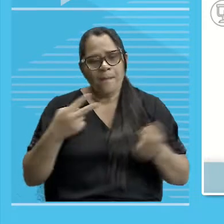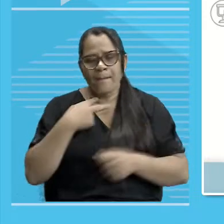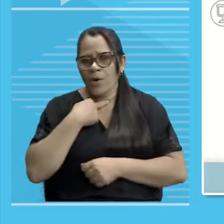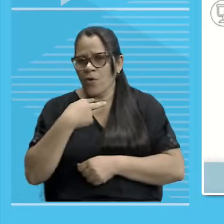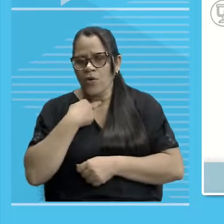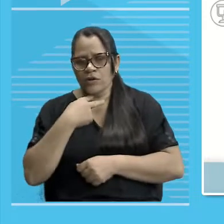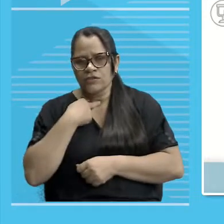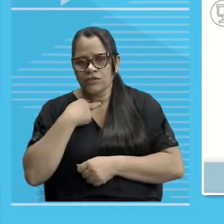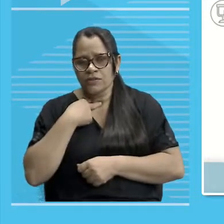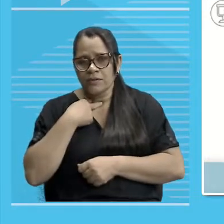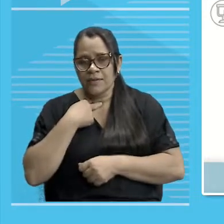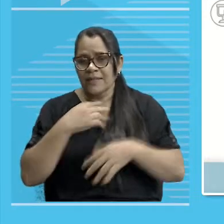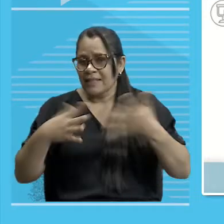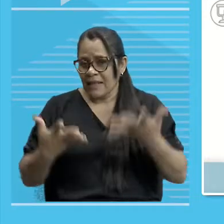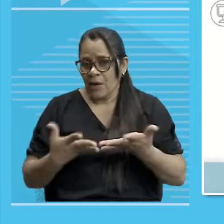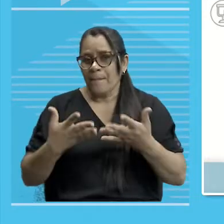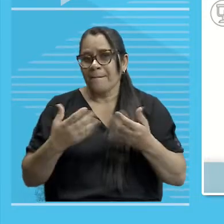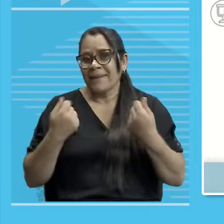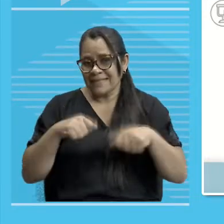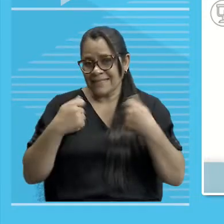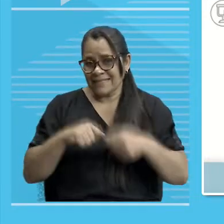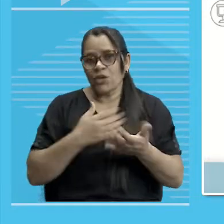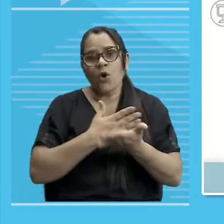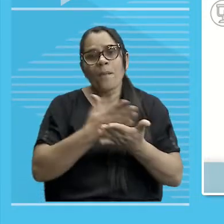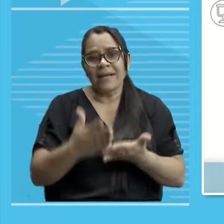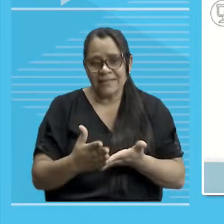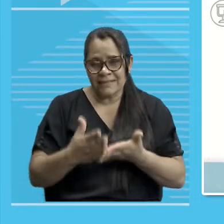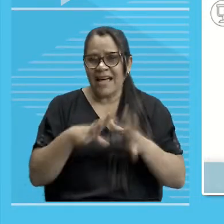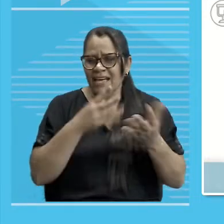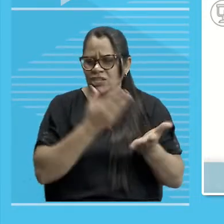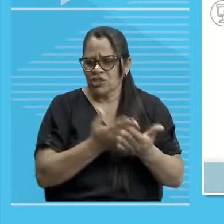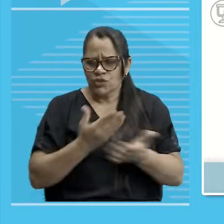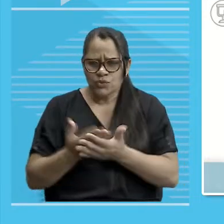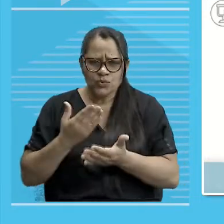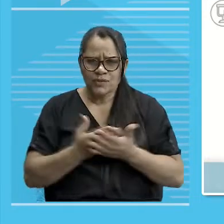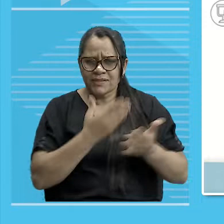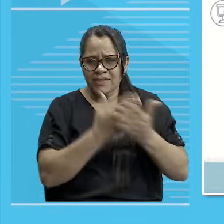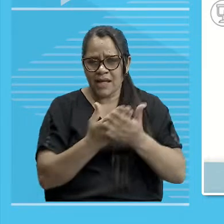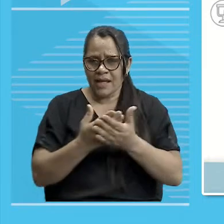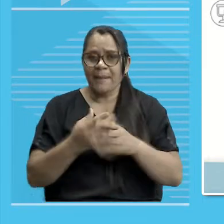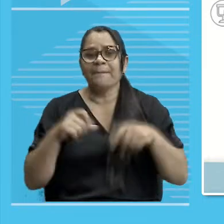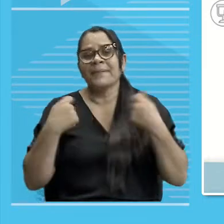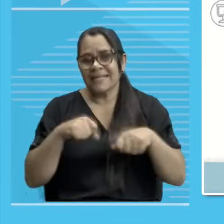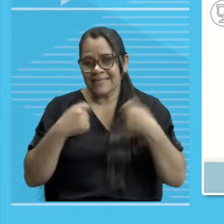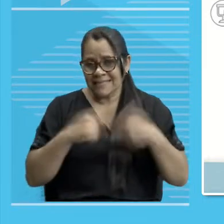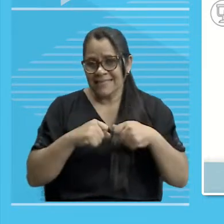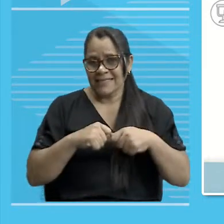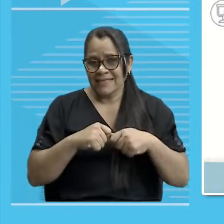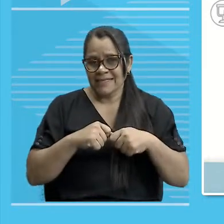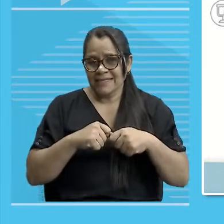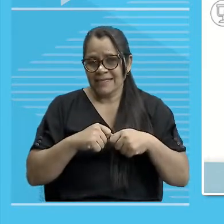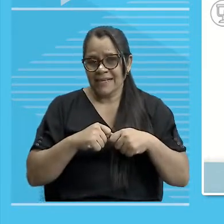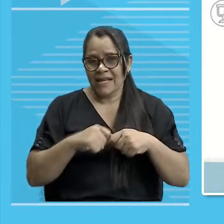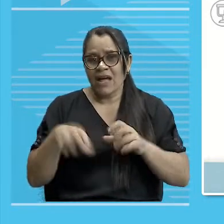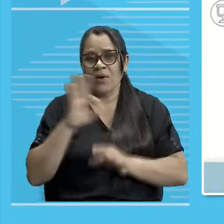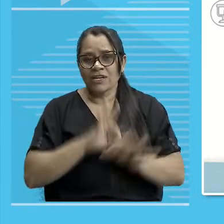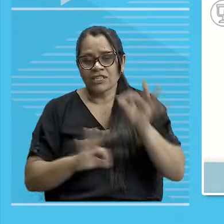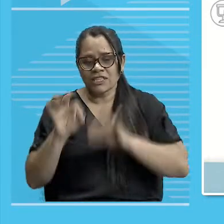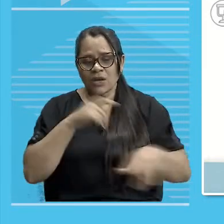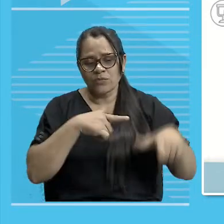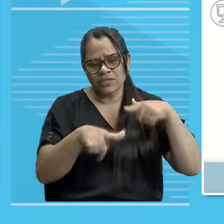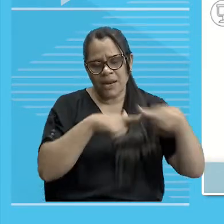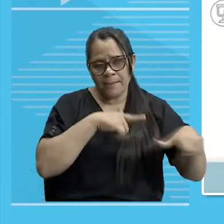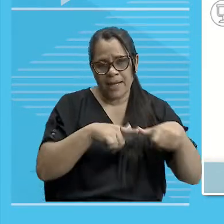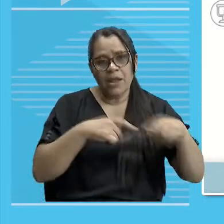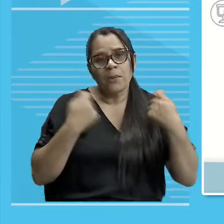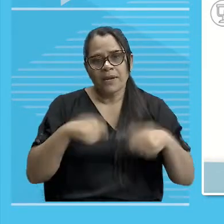concluir os estudos dele, iniciar a vida acadêmica. Precisa concluir, precisa entrar no mercado de trabalho. Precisa isso, precisa aquilo, precisa